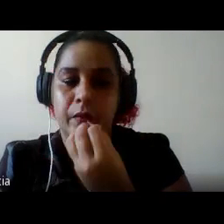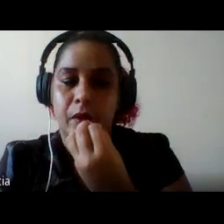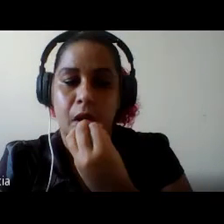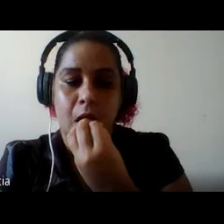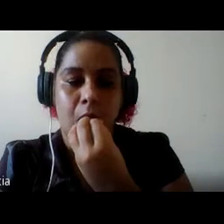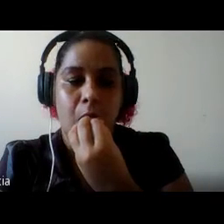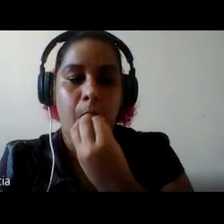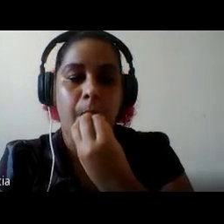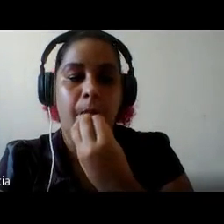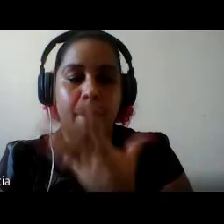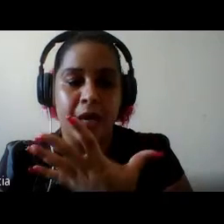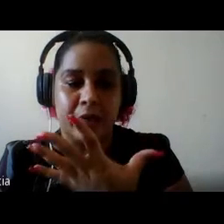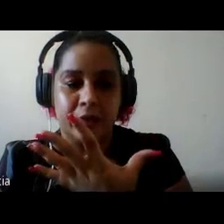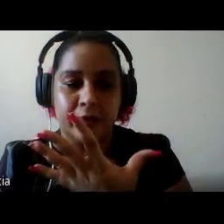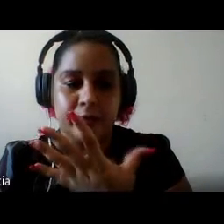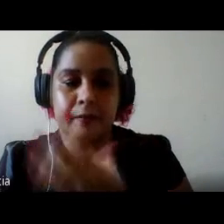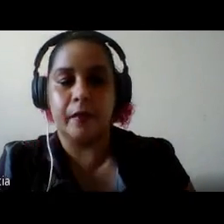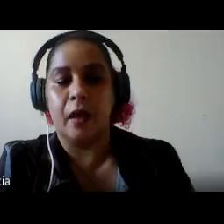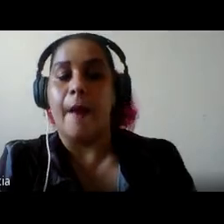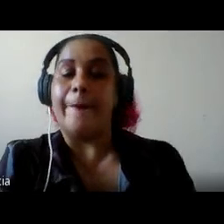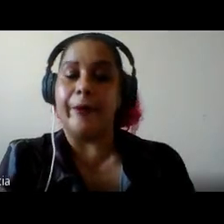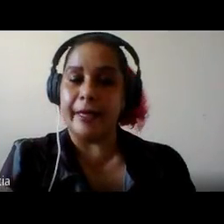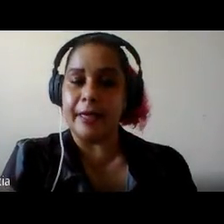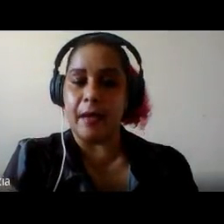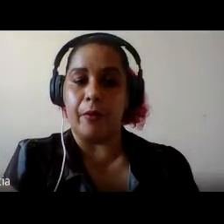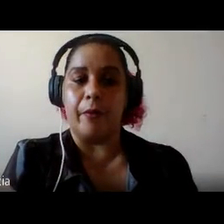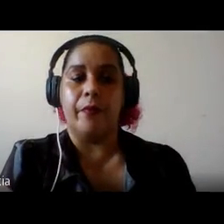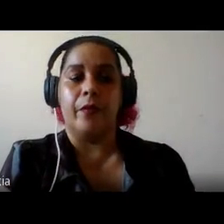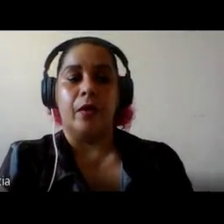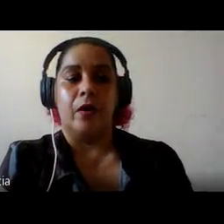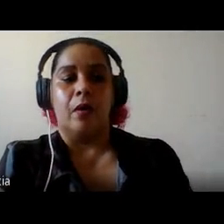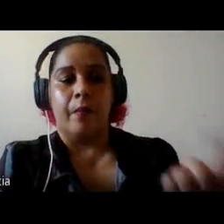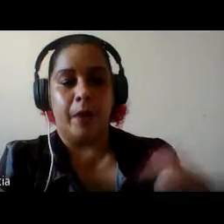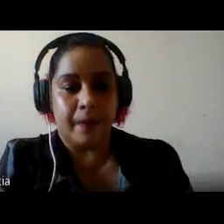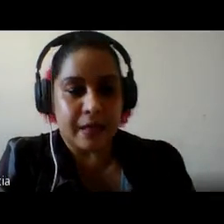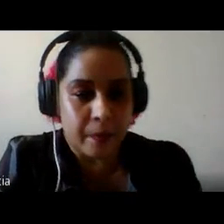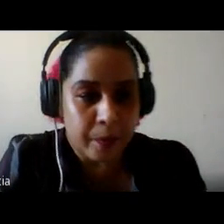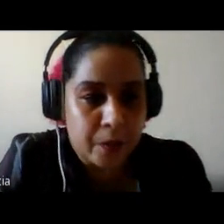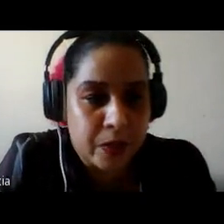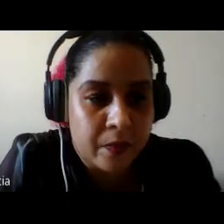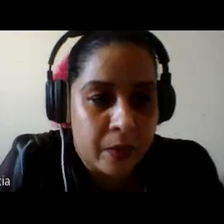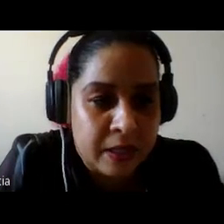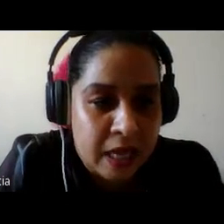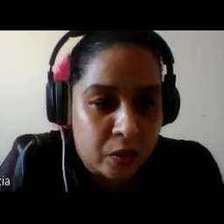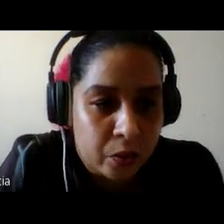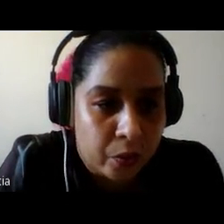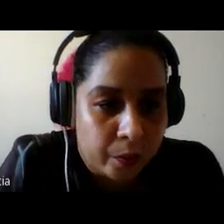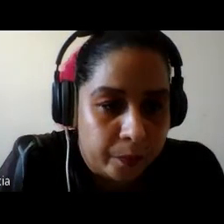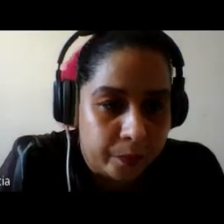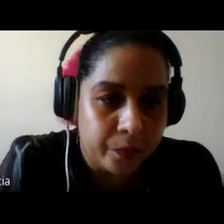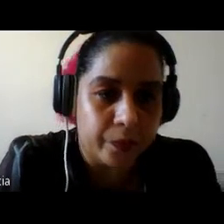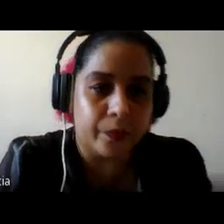Boa ou bem. Por exemplo, pode passar para o próximo slide,